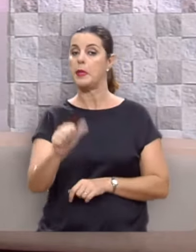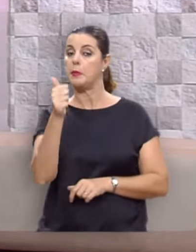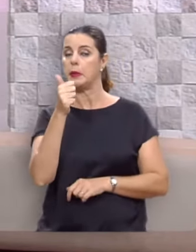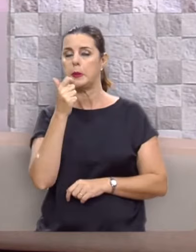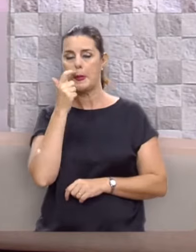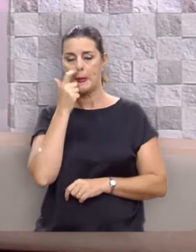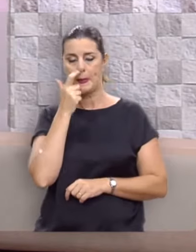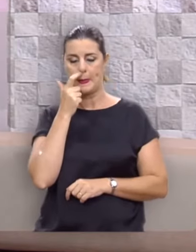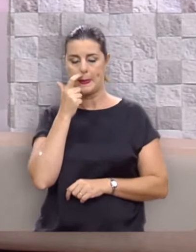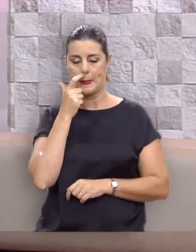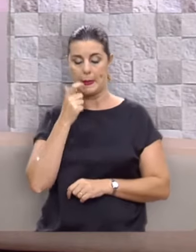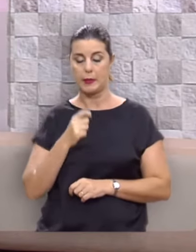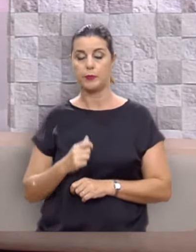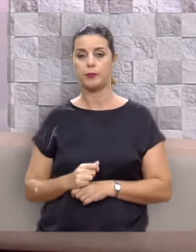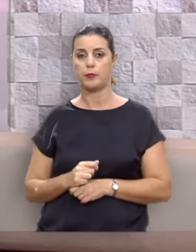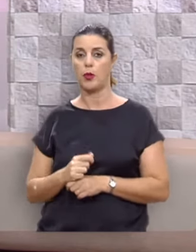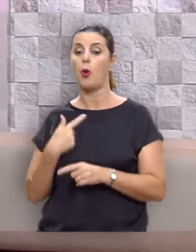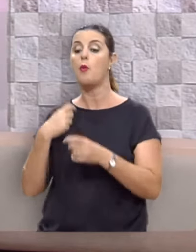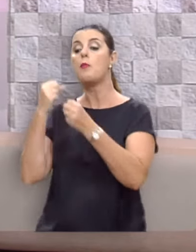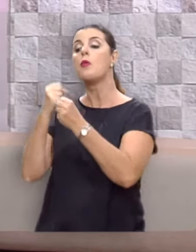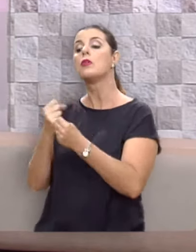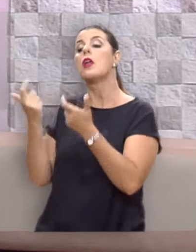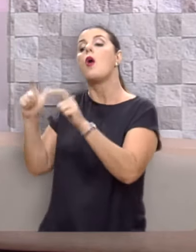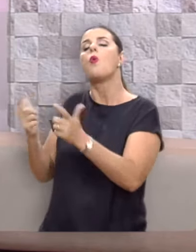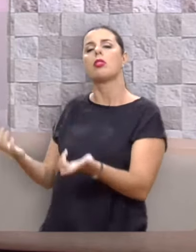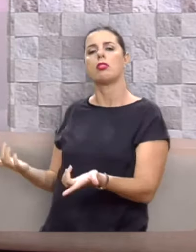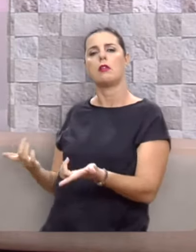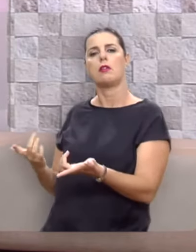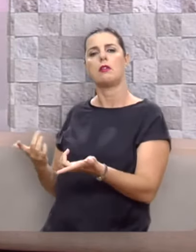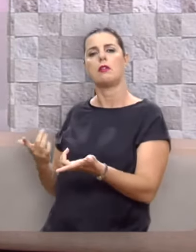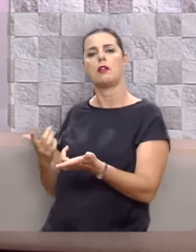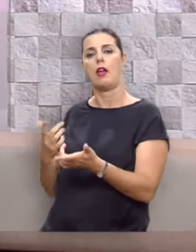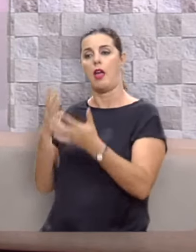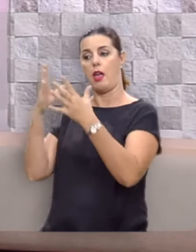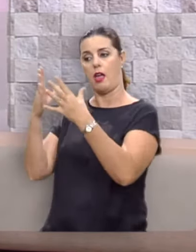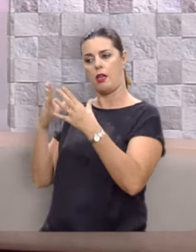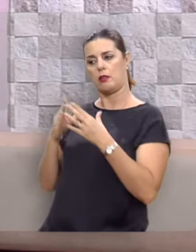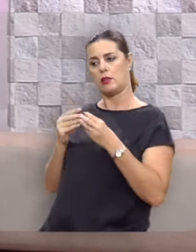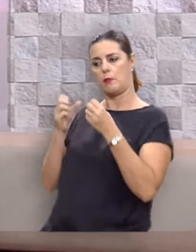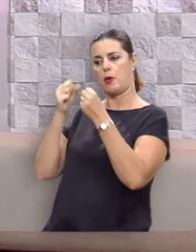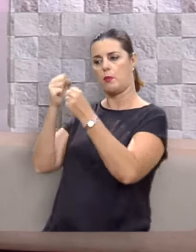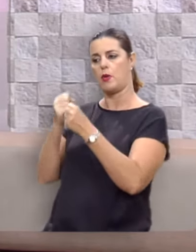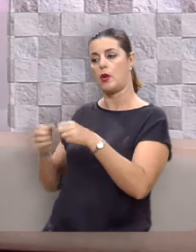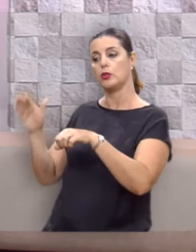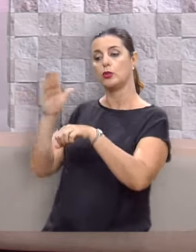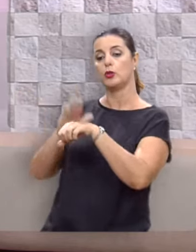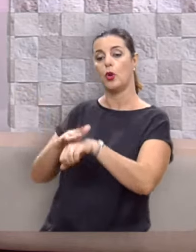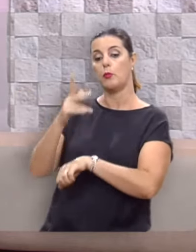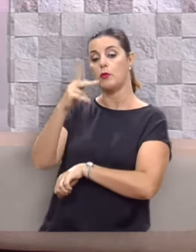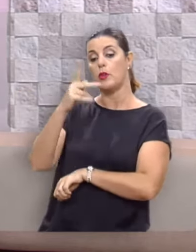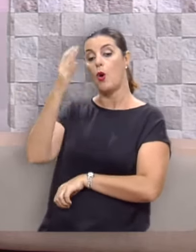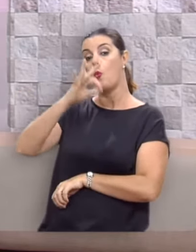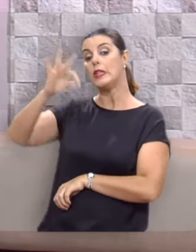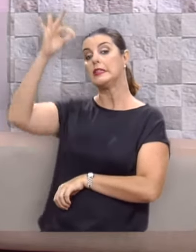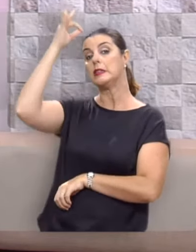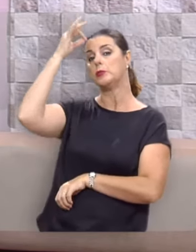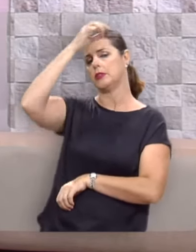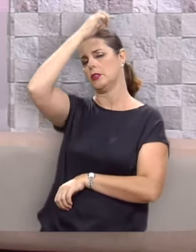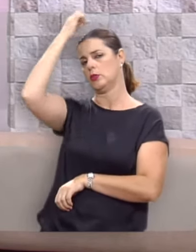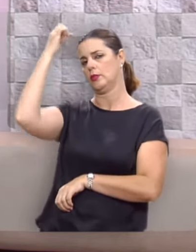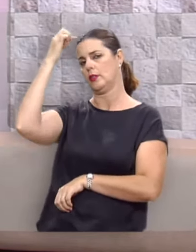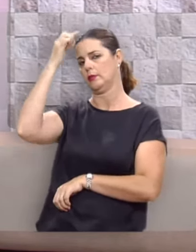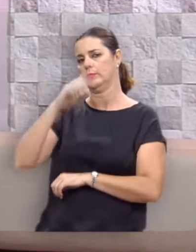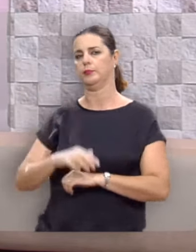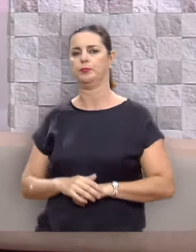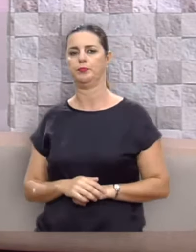Primeiro, a fonte desse poder. Mas recebereis poder ao descer sobre vós o Espírito